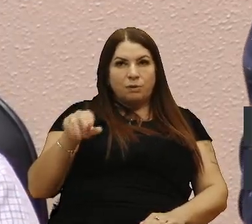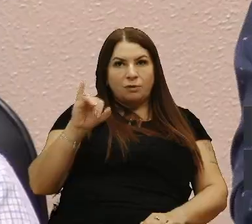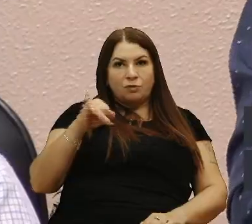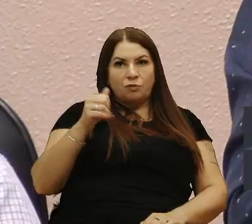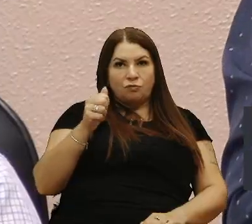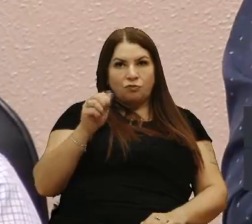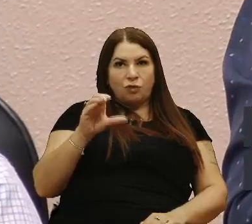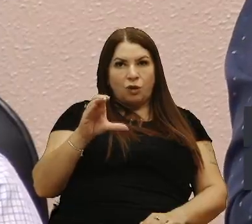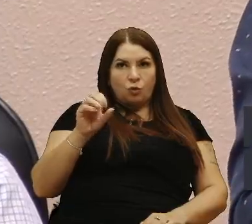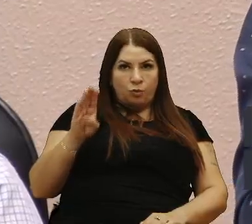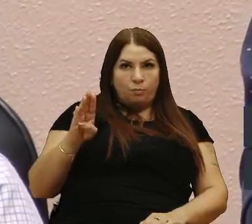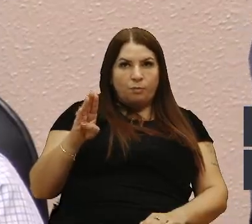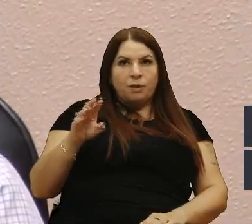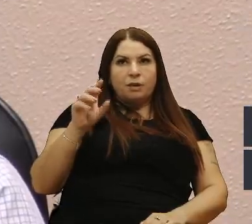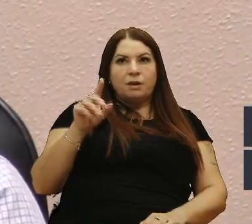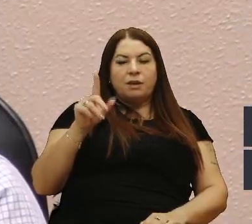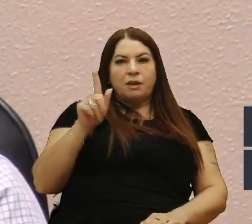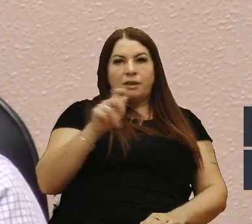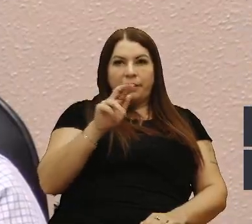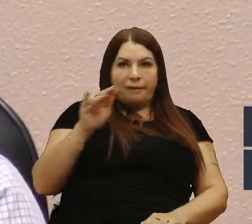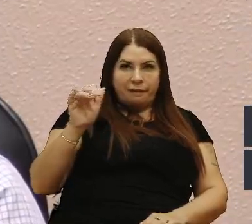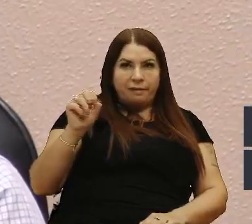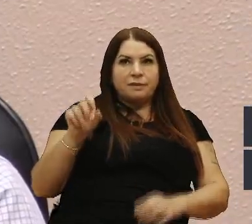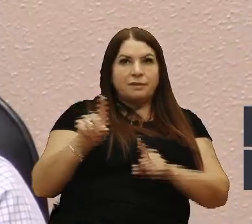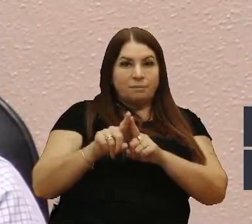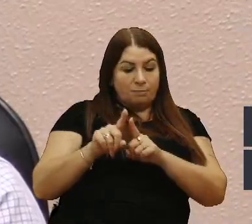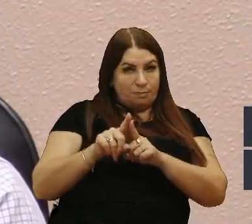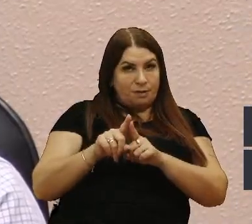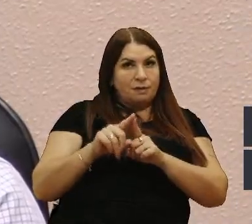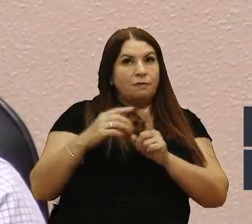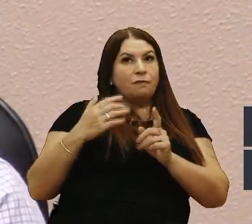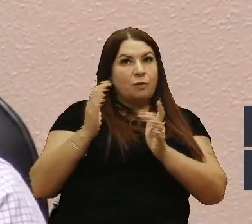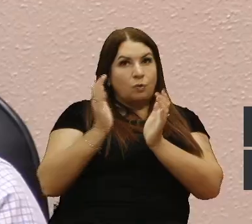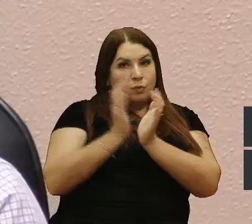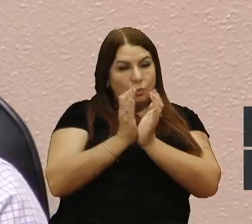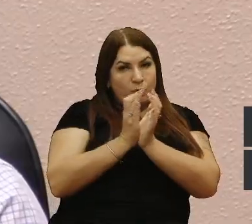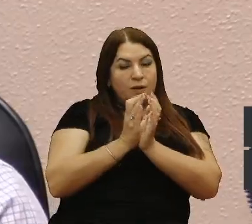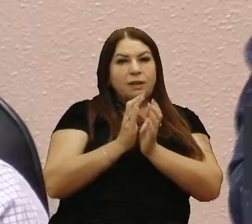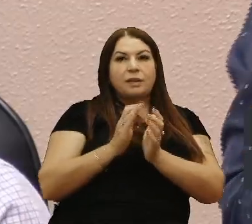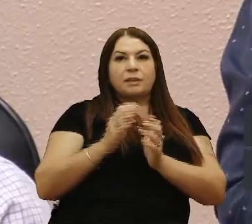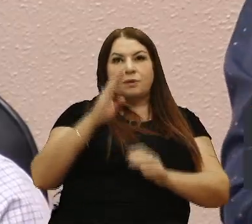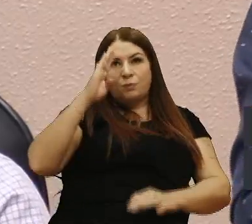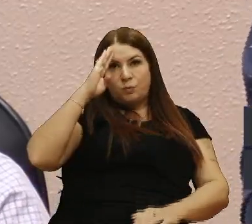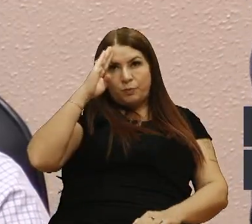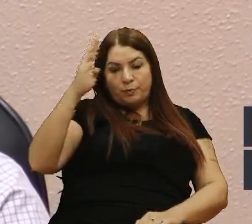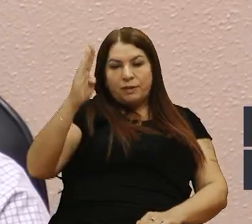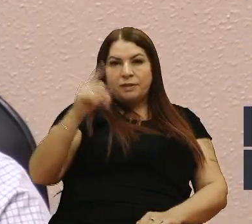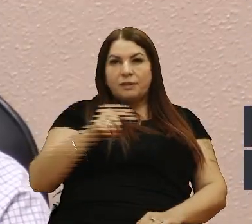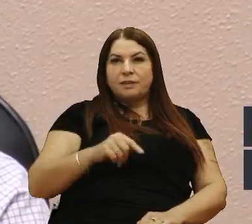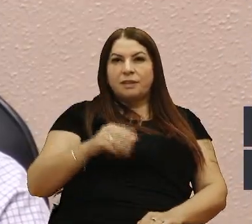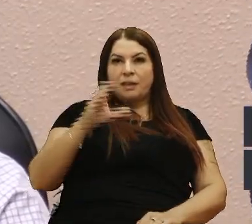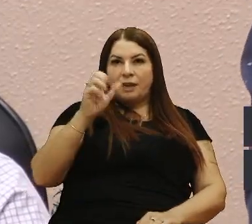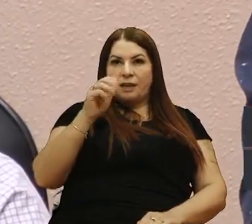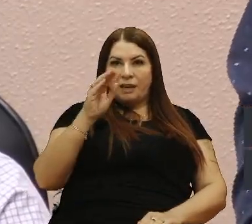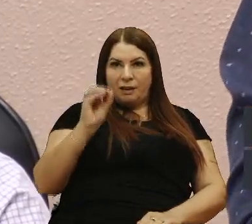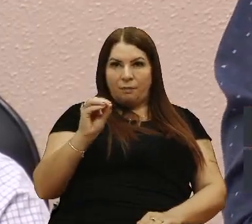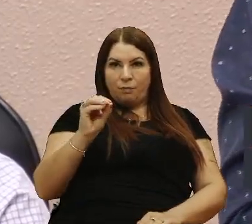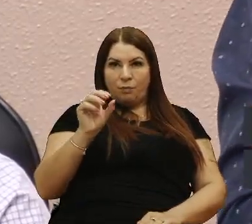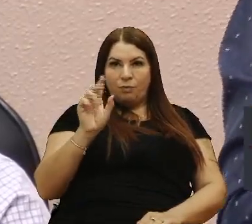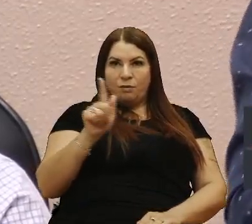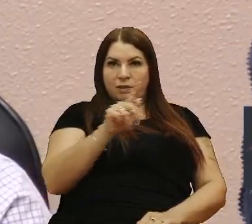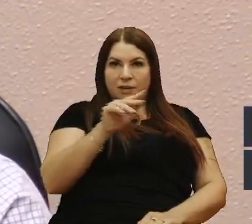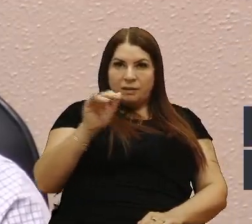Jacó. E tem o Guerras também, que está lá. O Guerras foi colega de quartel, era Cabo Guerras.